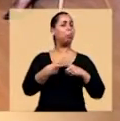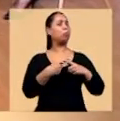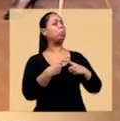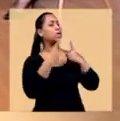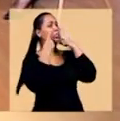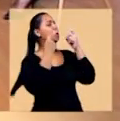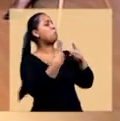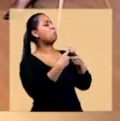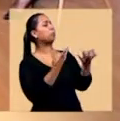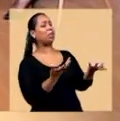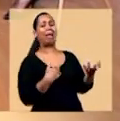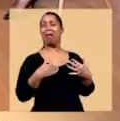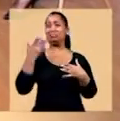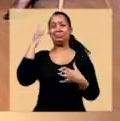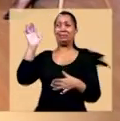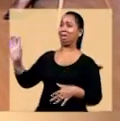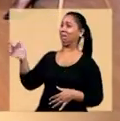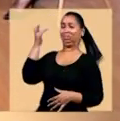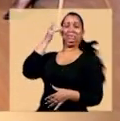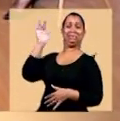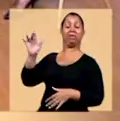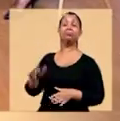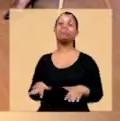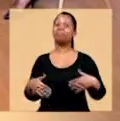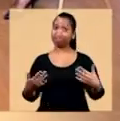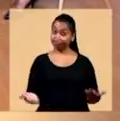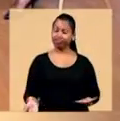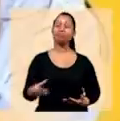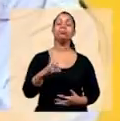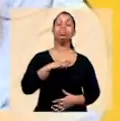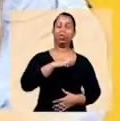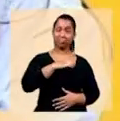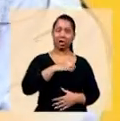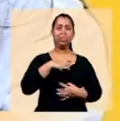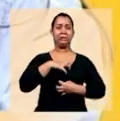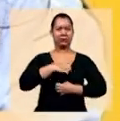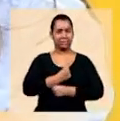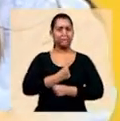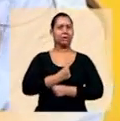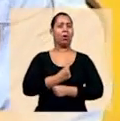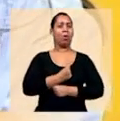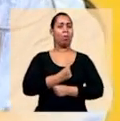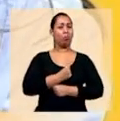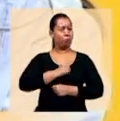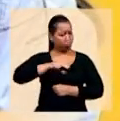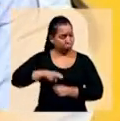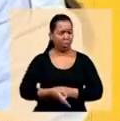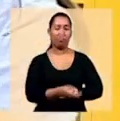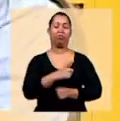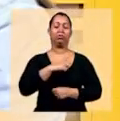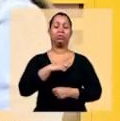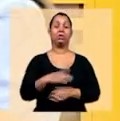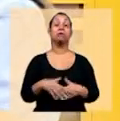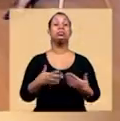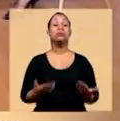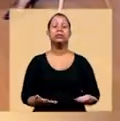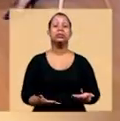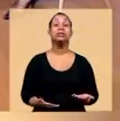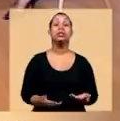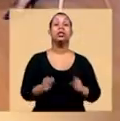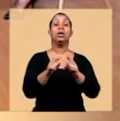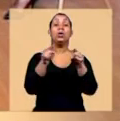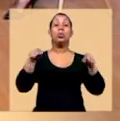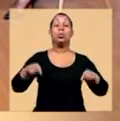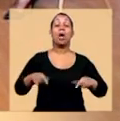está chorando? Não sei. Não é? Isso. Então, tem um abalo muito profundo. Né? Ô, Fabiana,